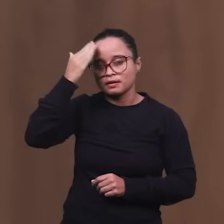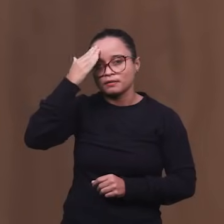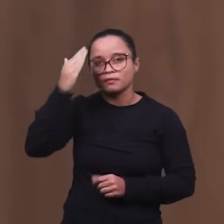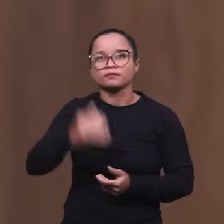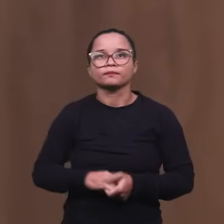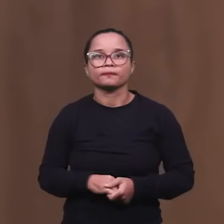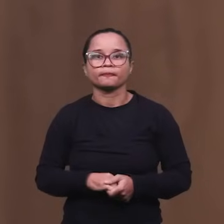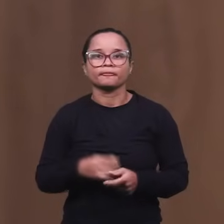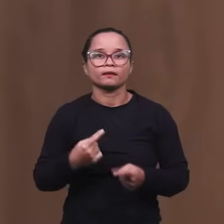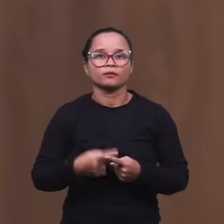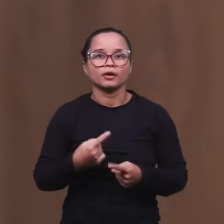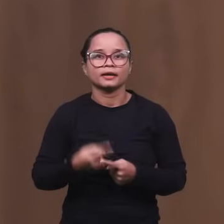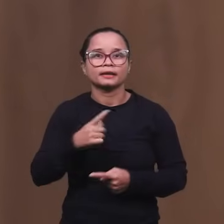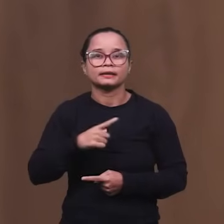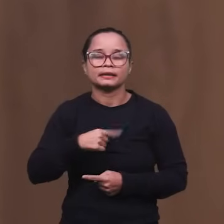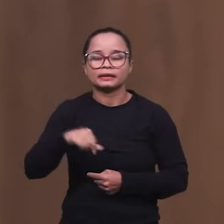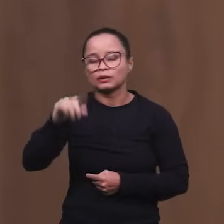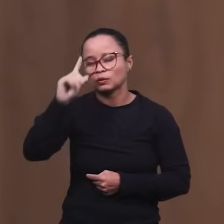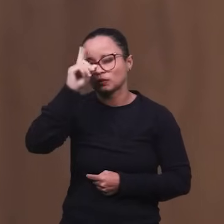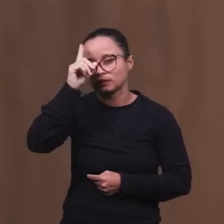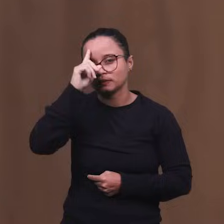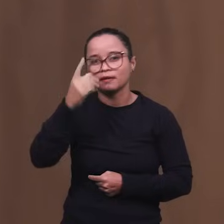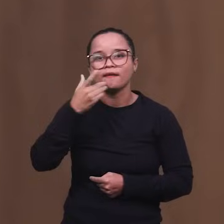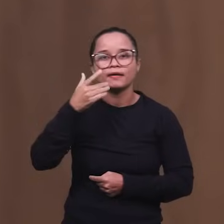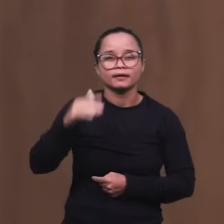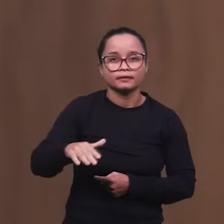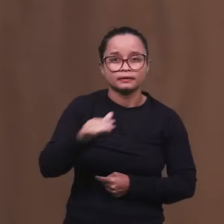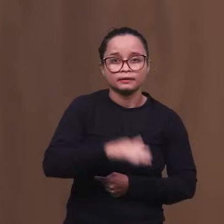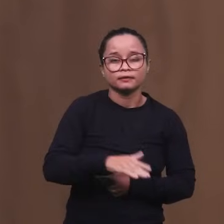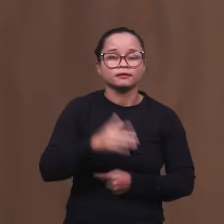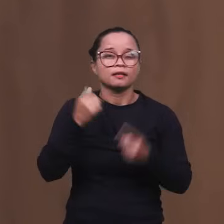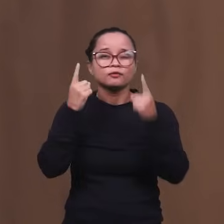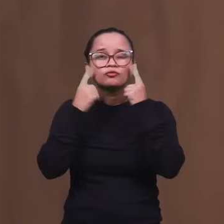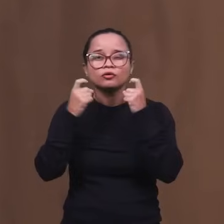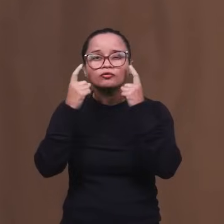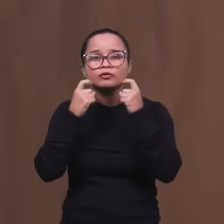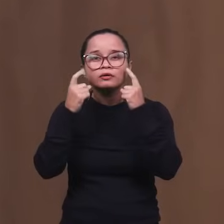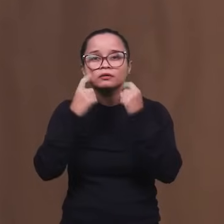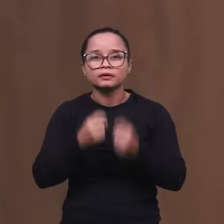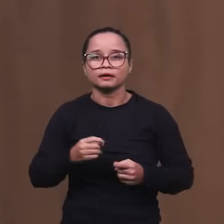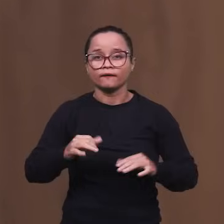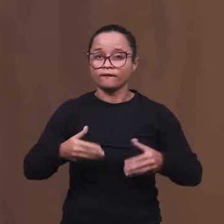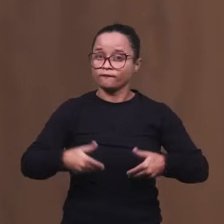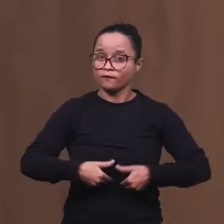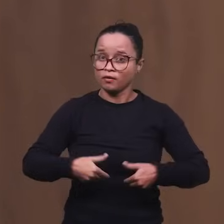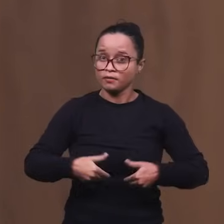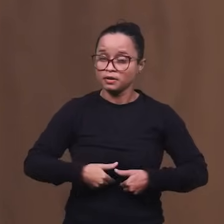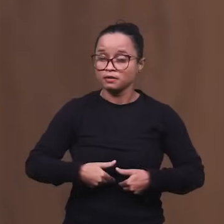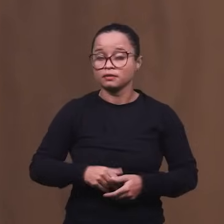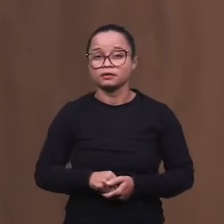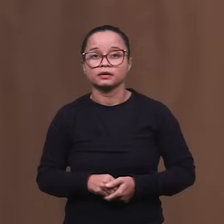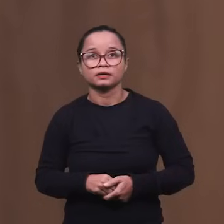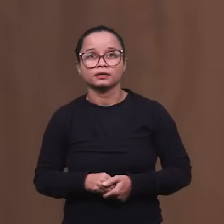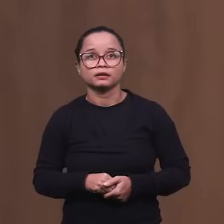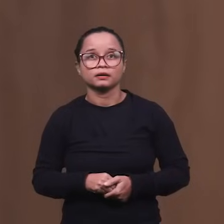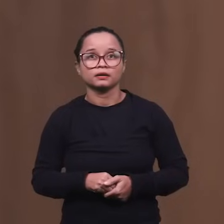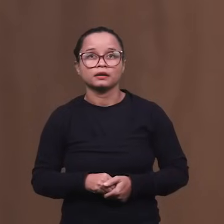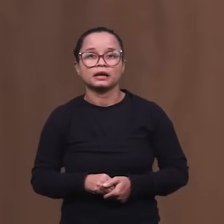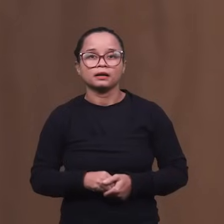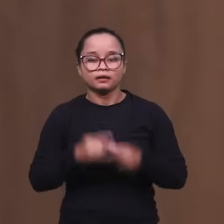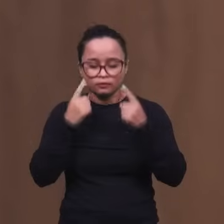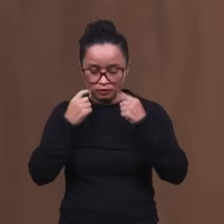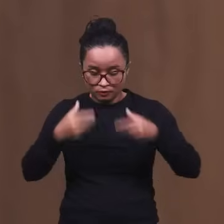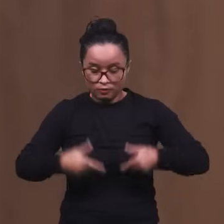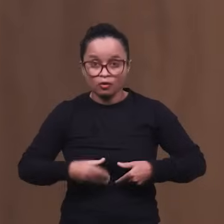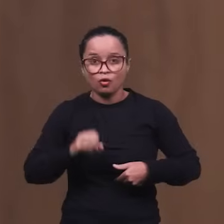porque um exemplo bem do dia a dia. Você tem uma criança chorando, ela pode estar chorando porque está com fome, ela pode estar chorando porque está